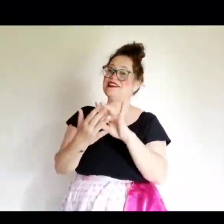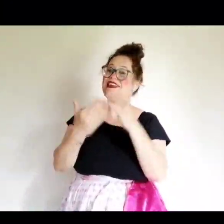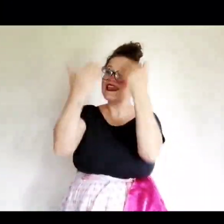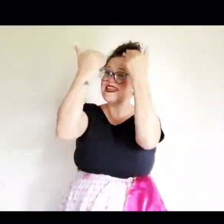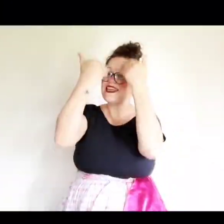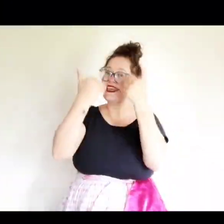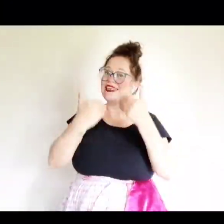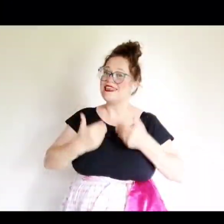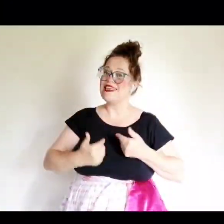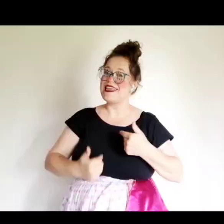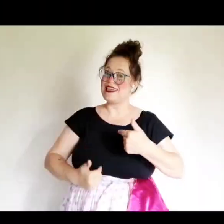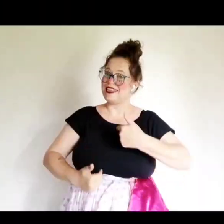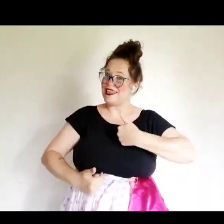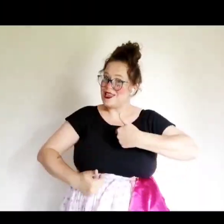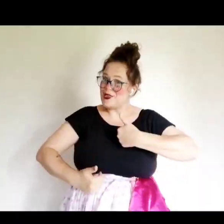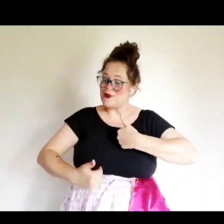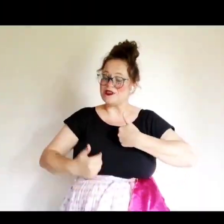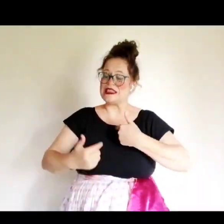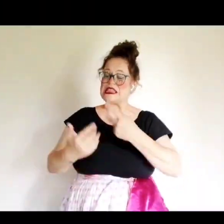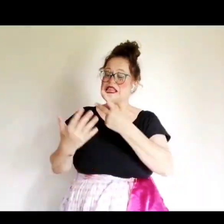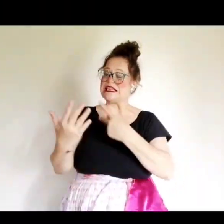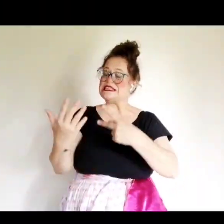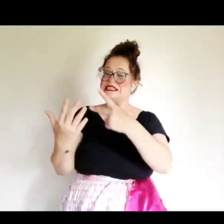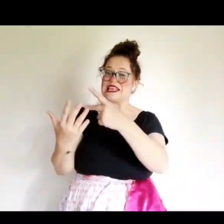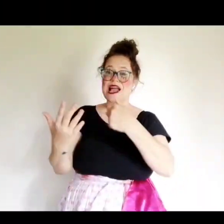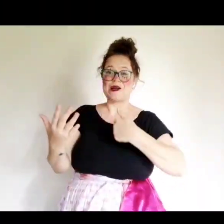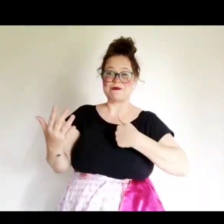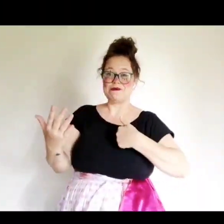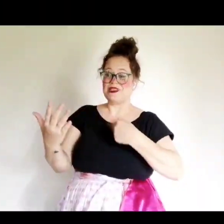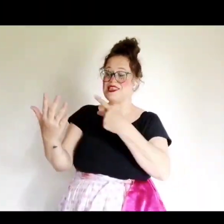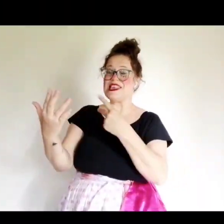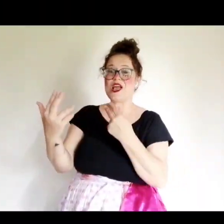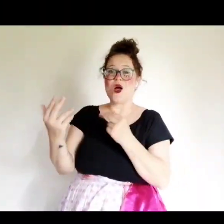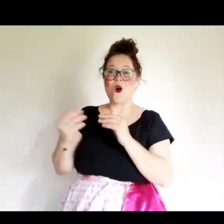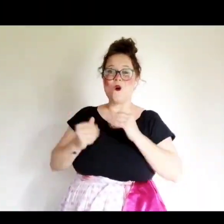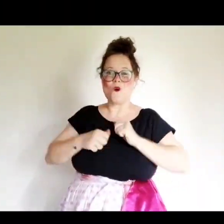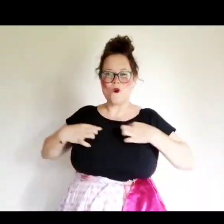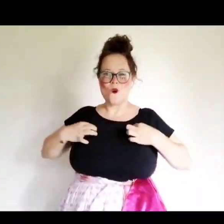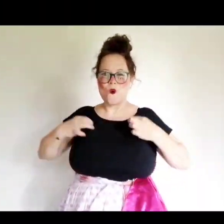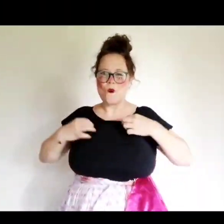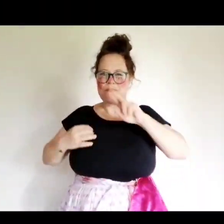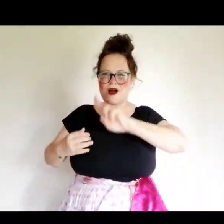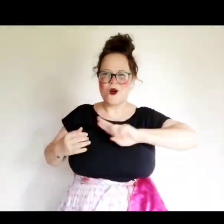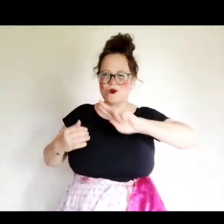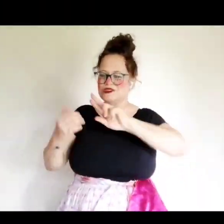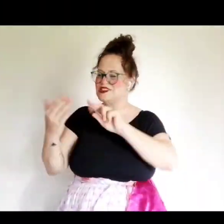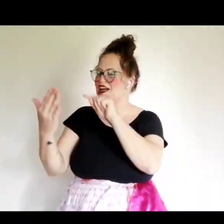eu. Era eu. Eu me desenhei vestido de Emília.